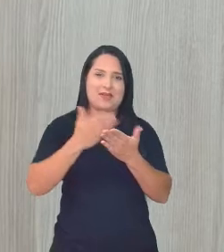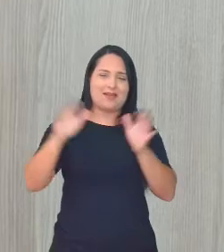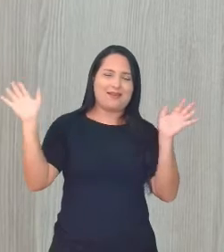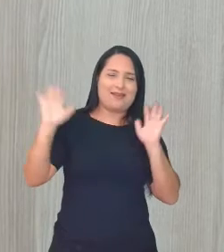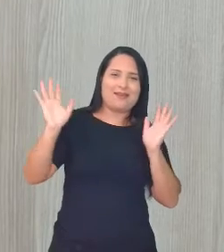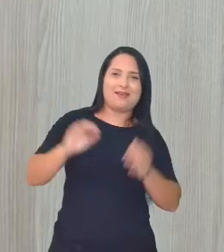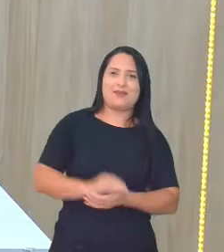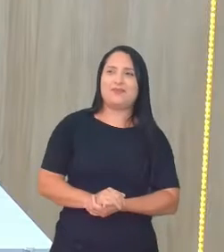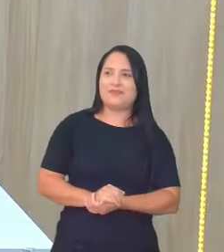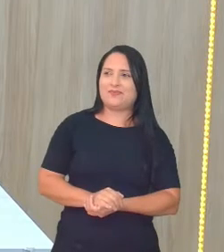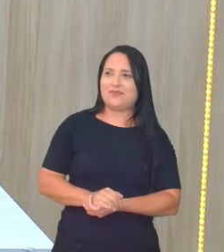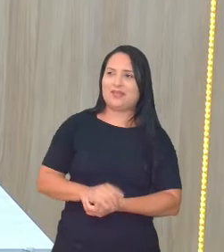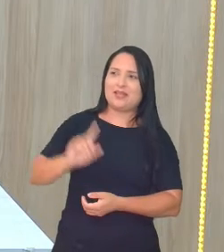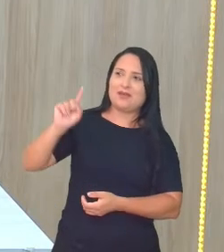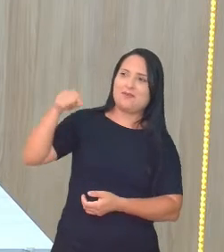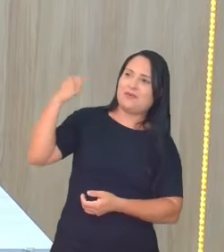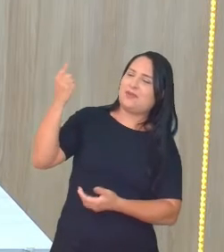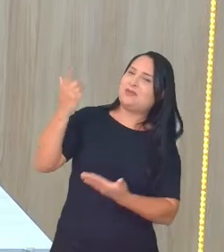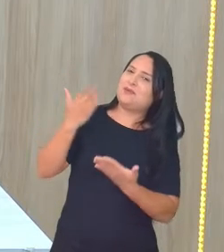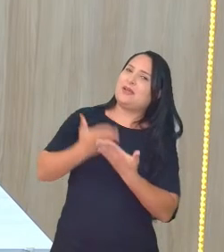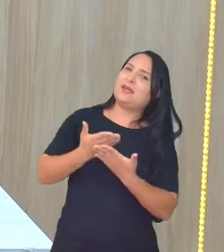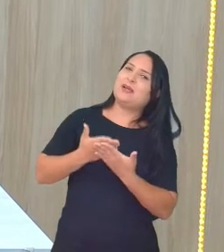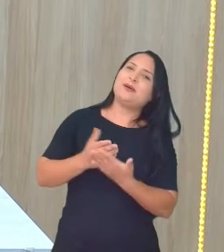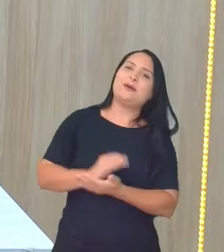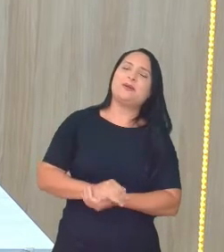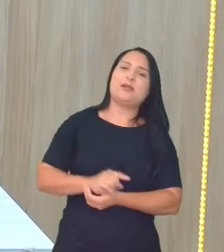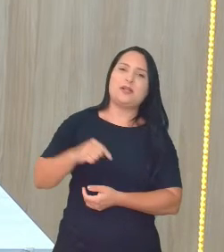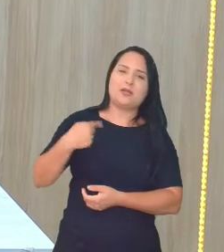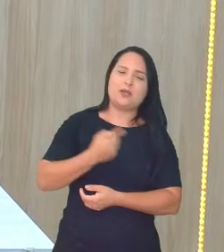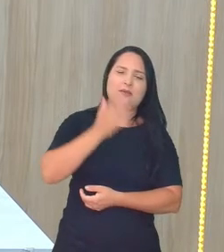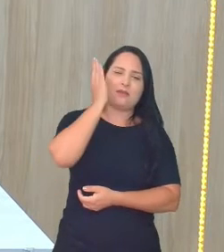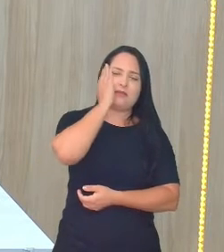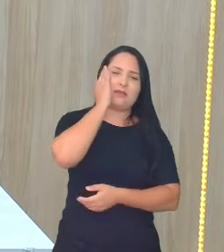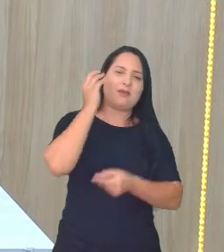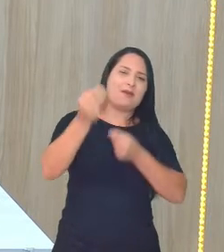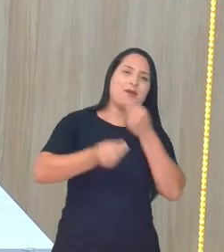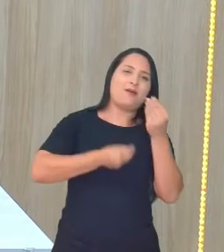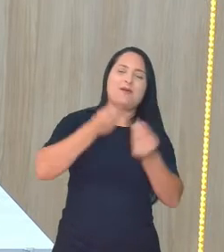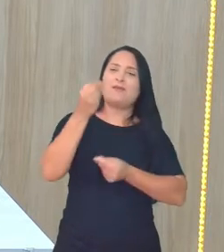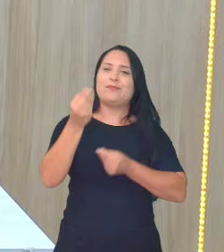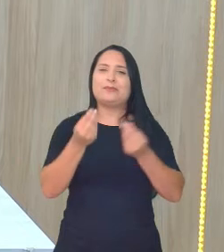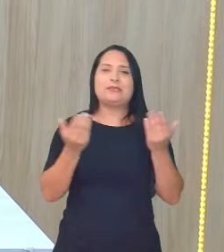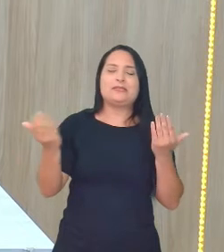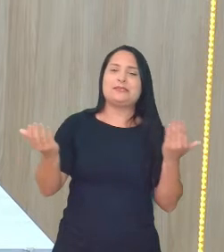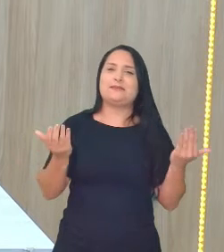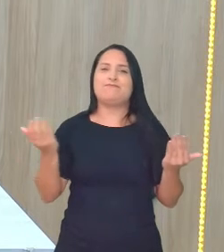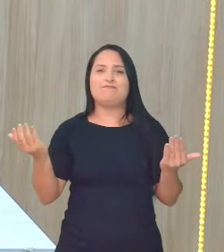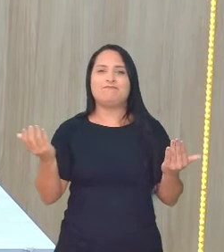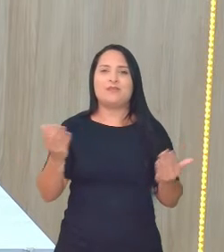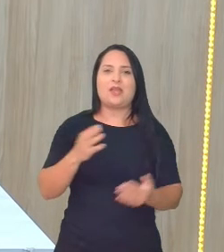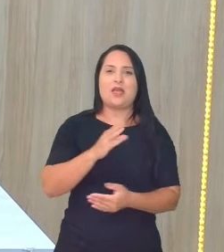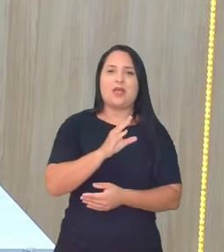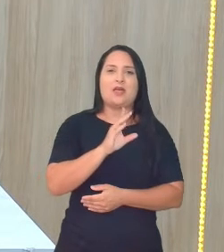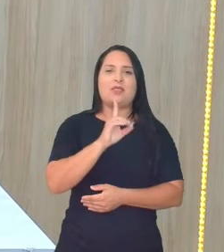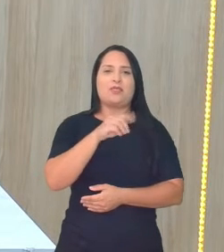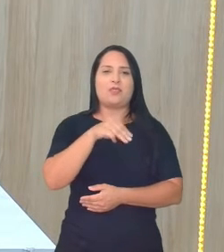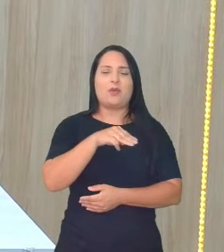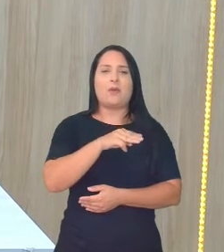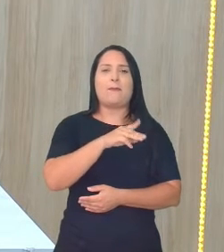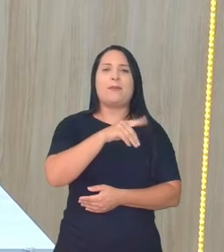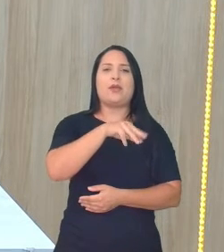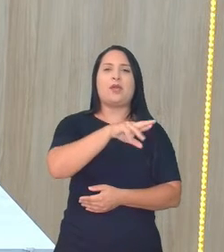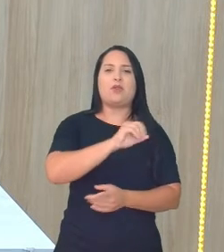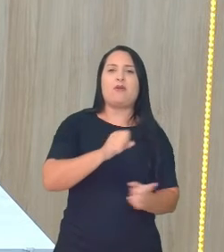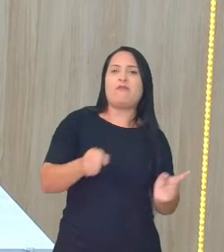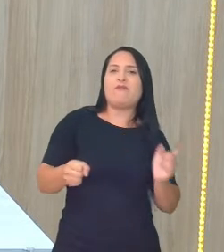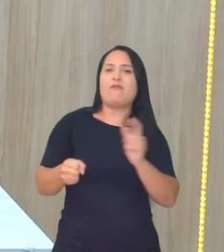pessoal. Pois é, cenas dos próximos capítulos. A gente vai entender como é que ficou esse negócio aí, né? Vamos Dom embora. Pedro voltando para